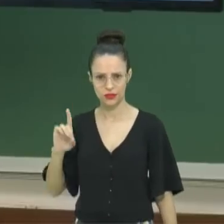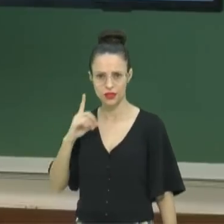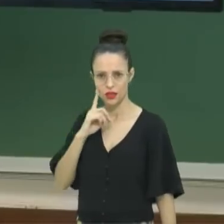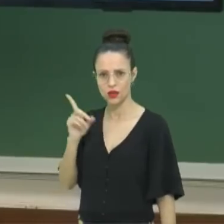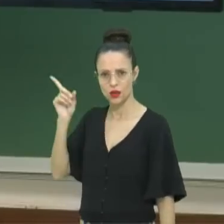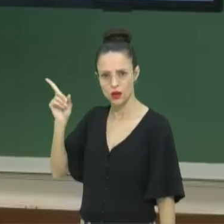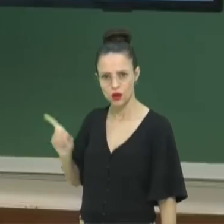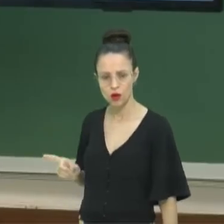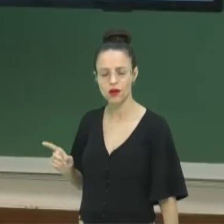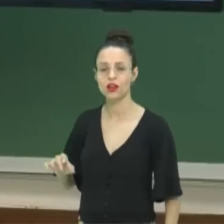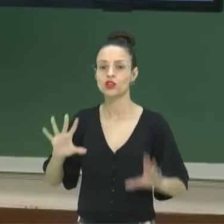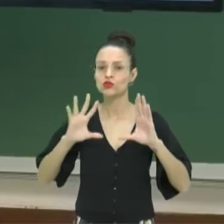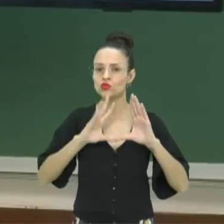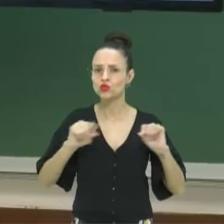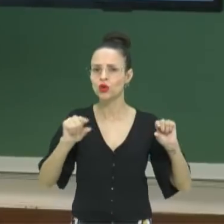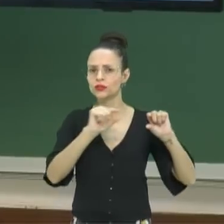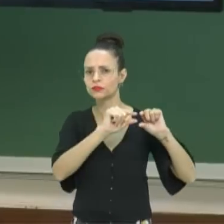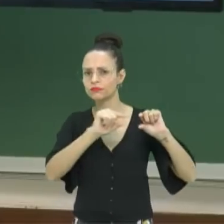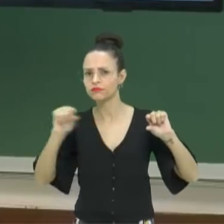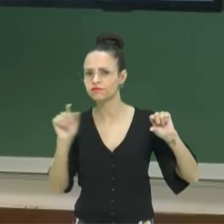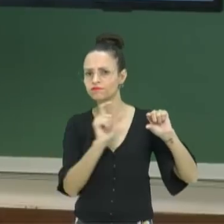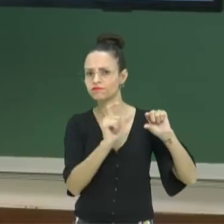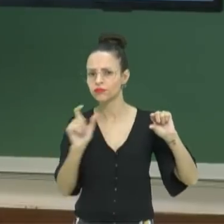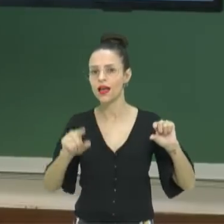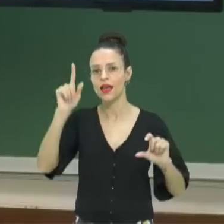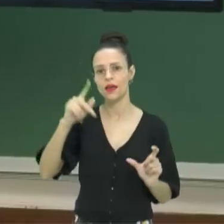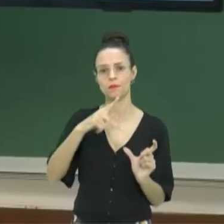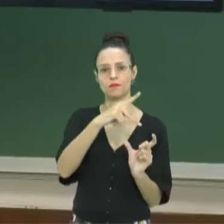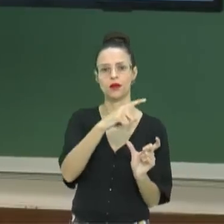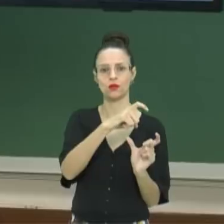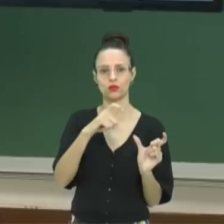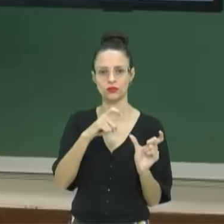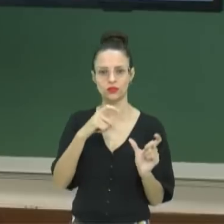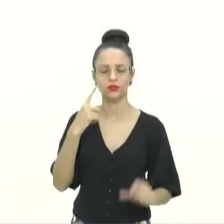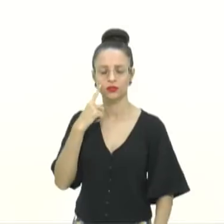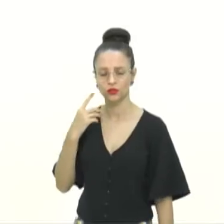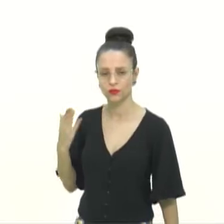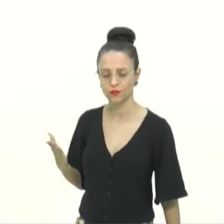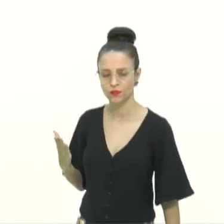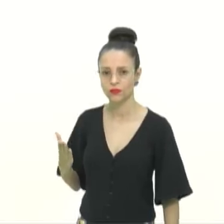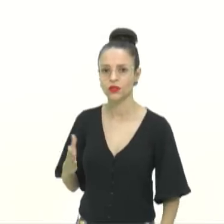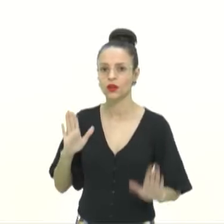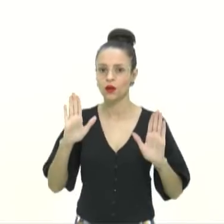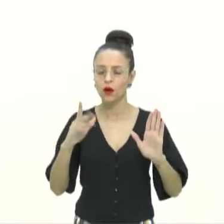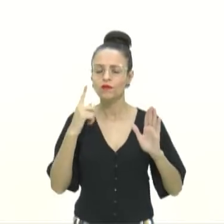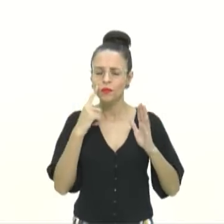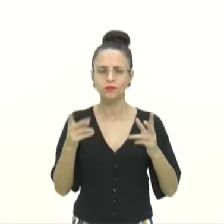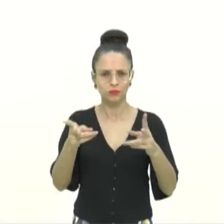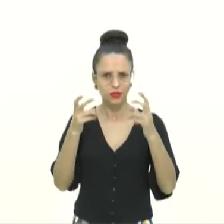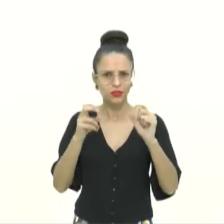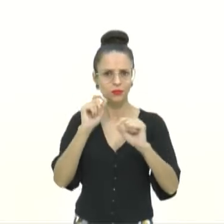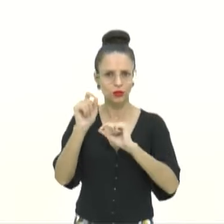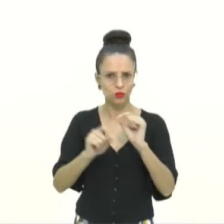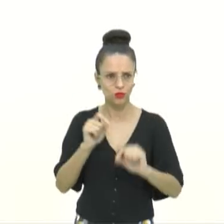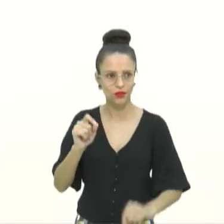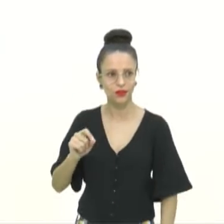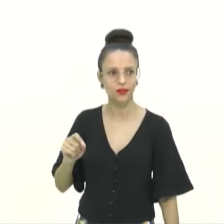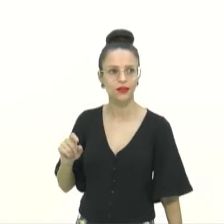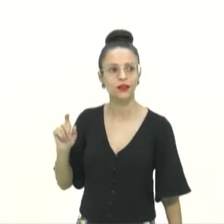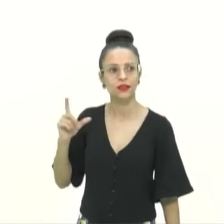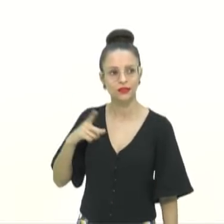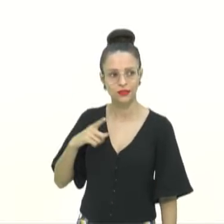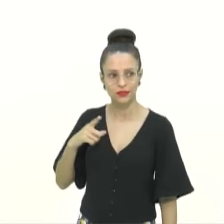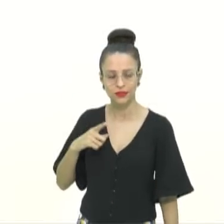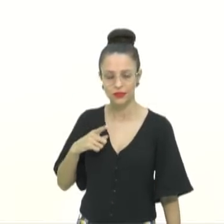abaixo todas as palavras são paroxítonas? O que que a gente pode inferir aqui? Que há